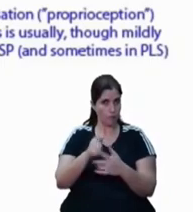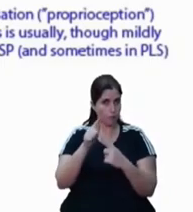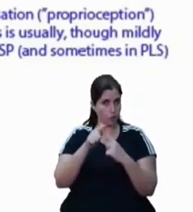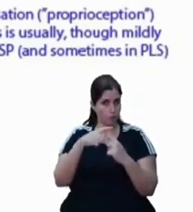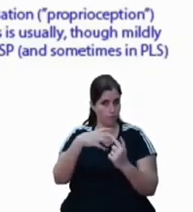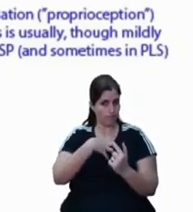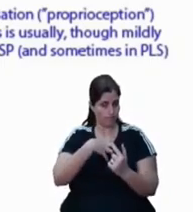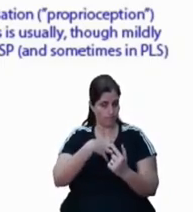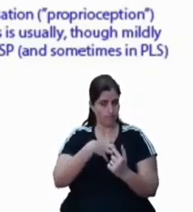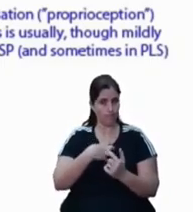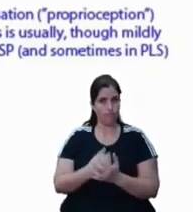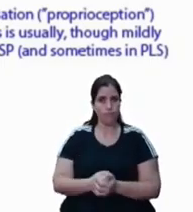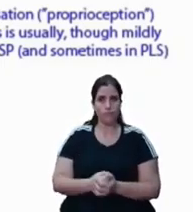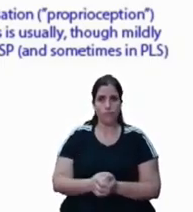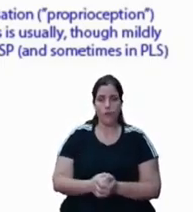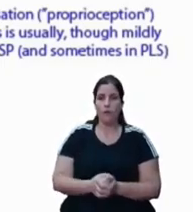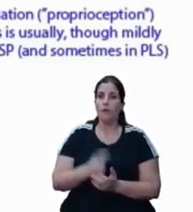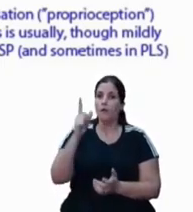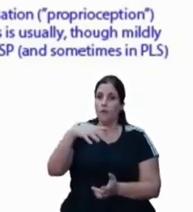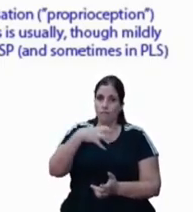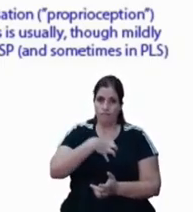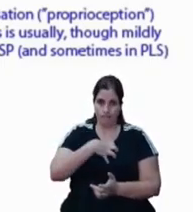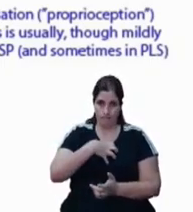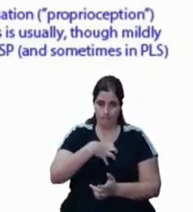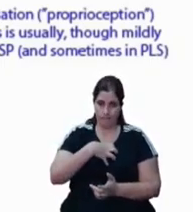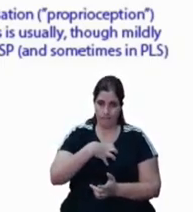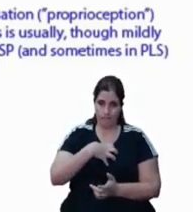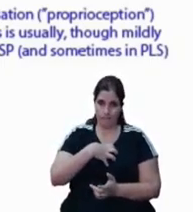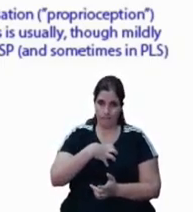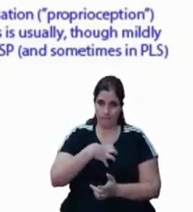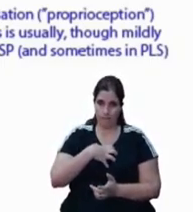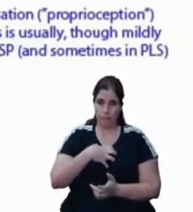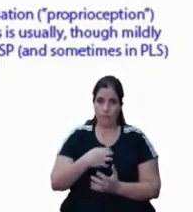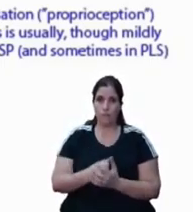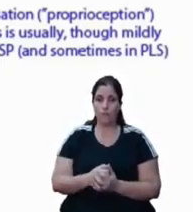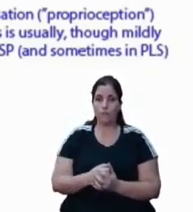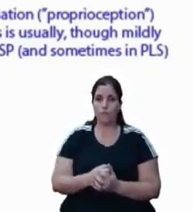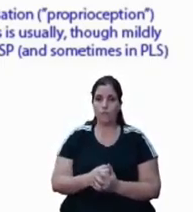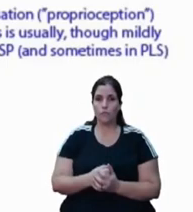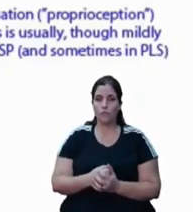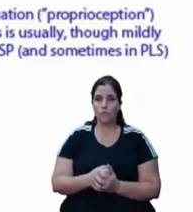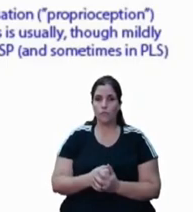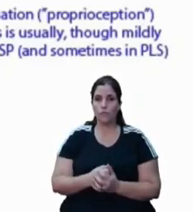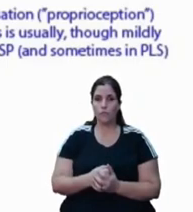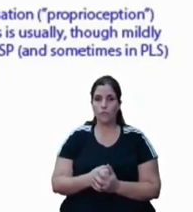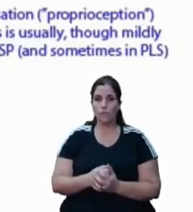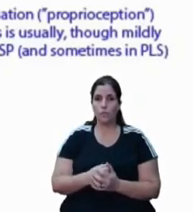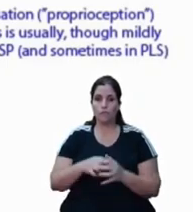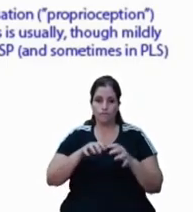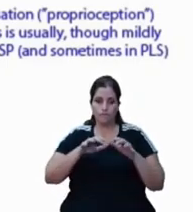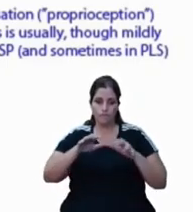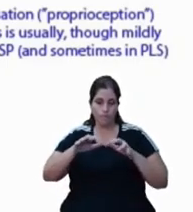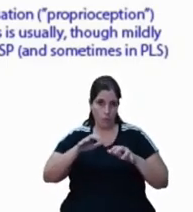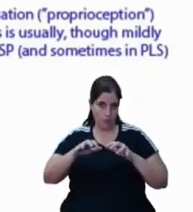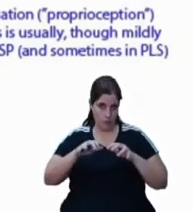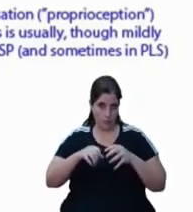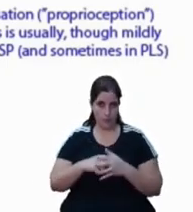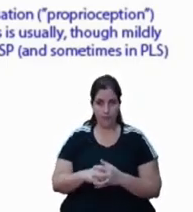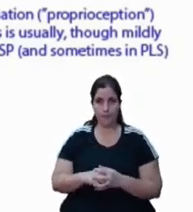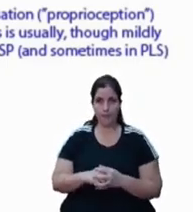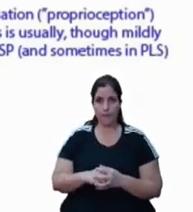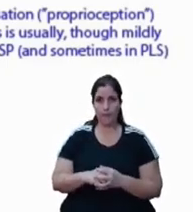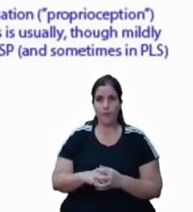sensação, que é a sensação para o senso de posição e a sensação de vibração. E